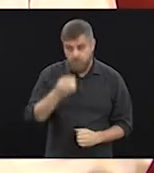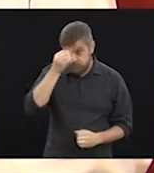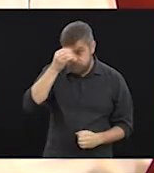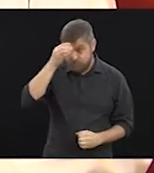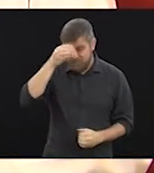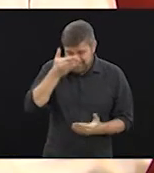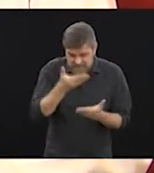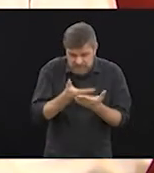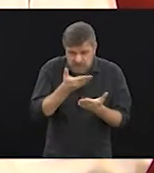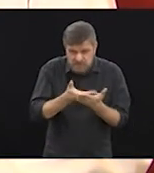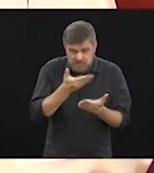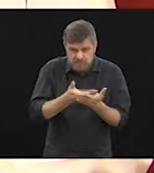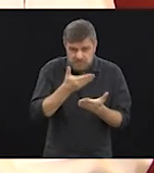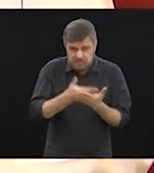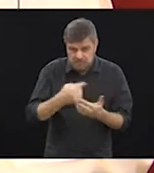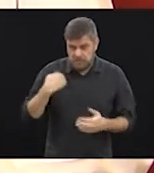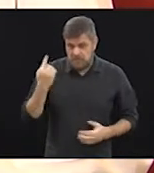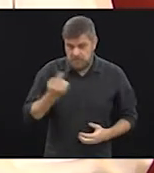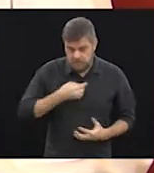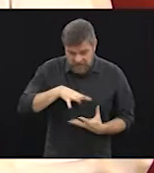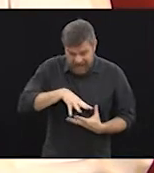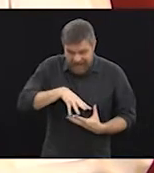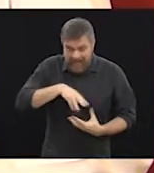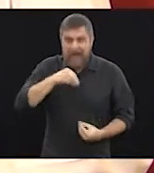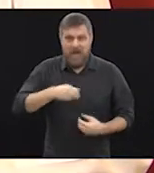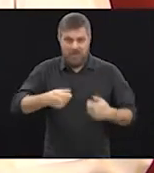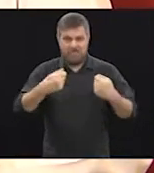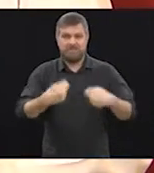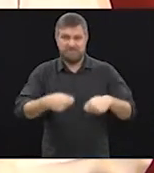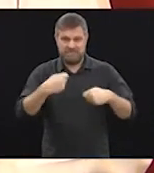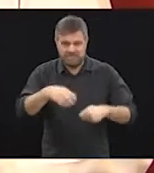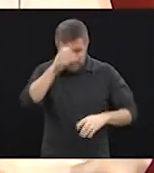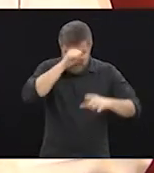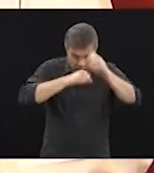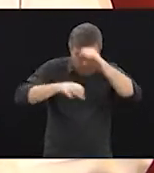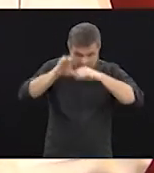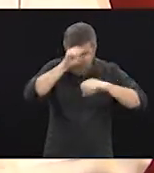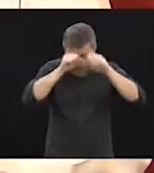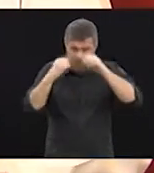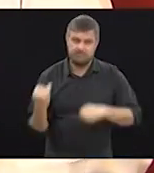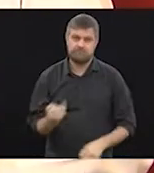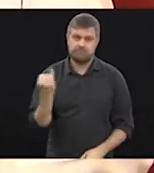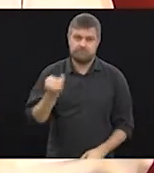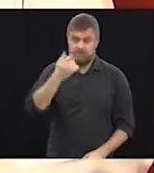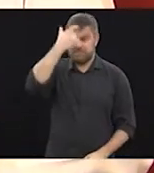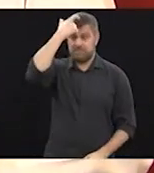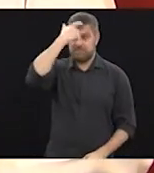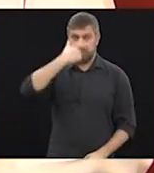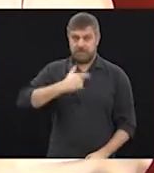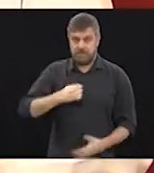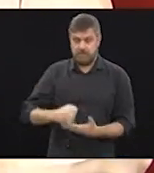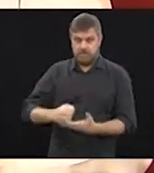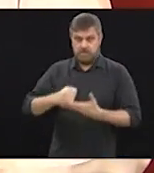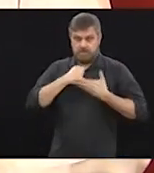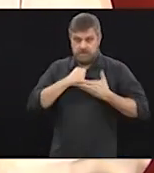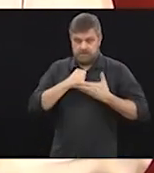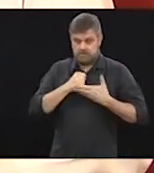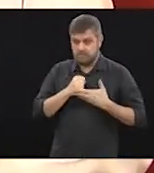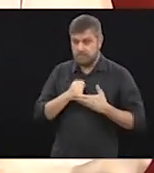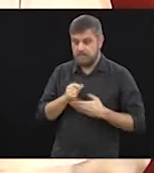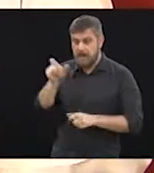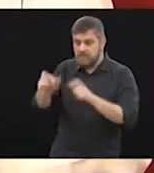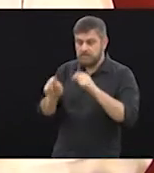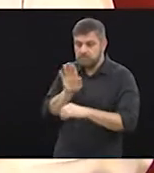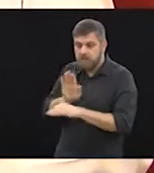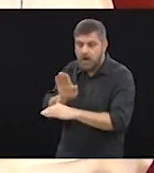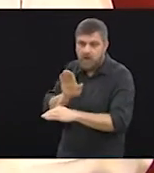O conhecimento é um dos alimentos da alma, né? Então acho que isso é muito importante. E no meu caso, ele ajuda muito a